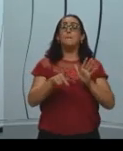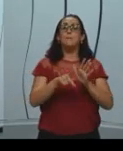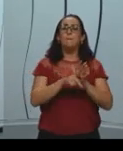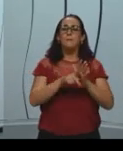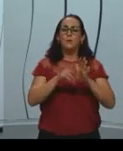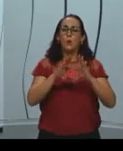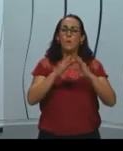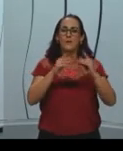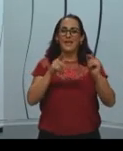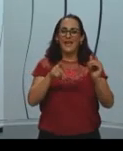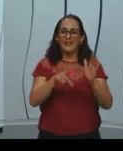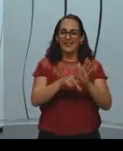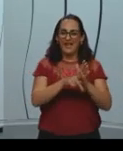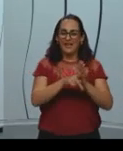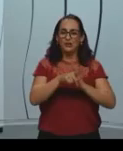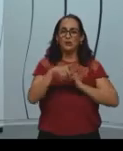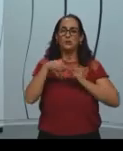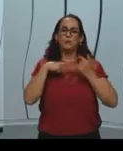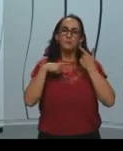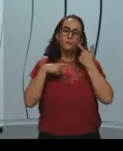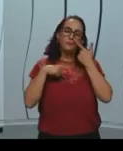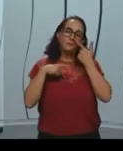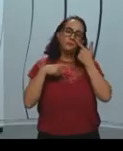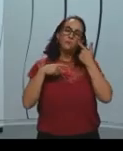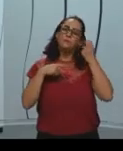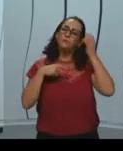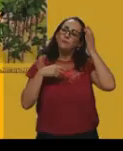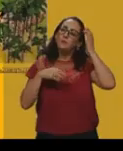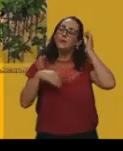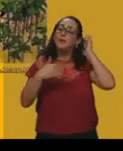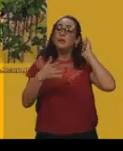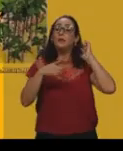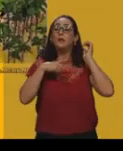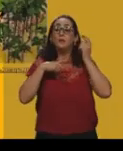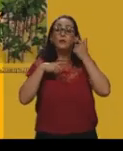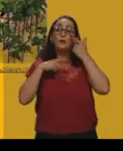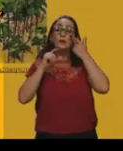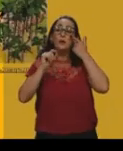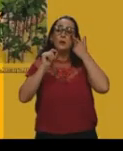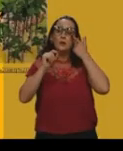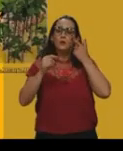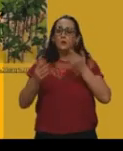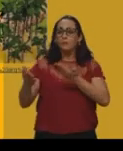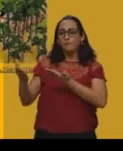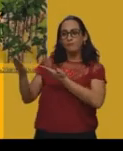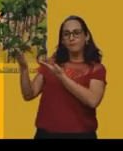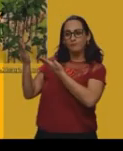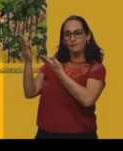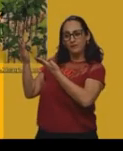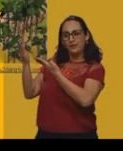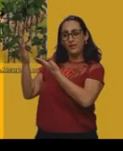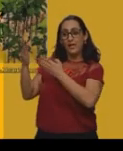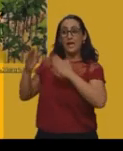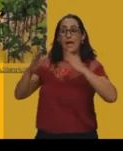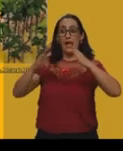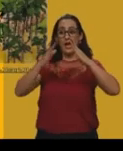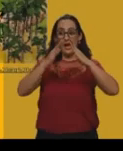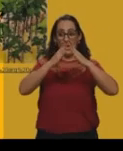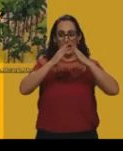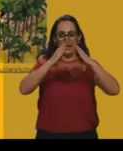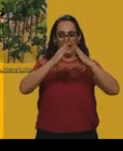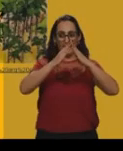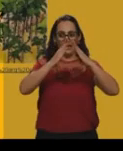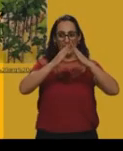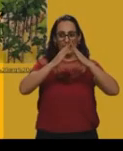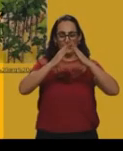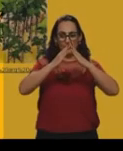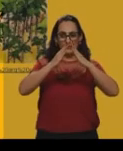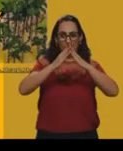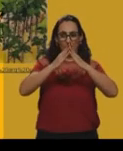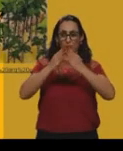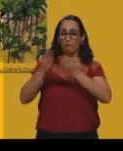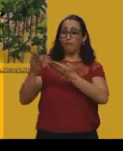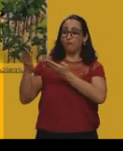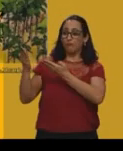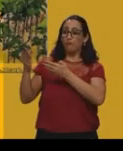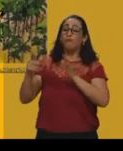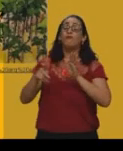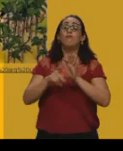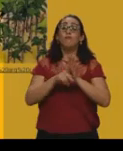contribui para essa produção. Então, nós temos, né, a Casa Grande, que corresponde à casa dos senhores de engenho, né, que era quem era aí